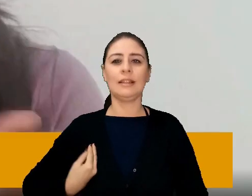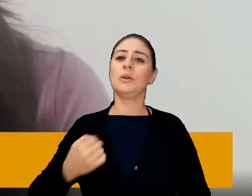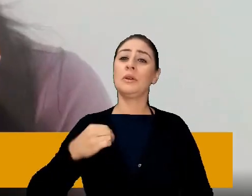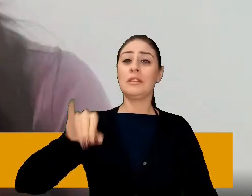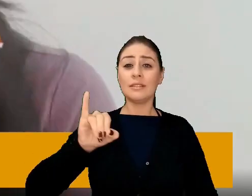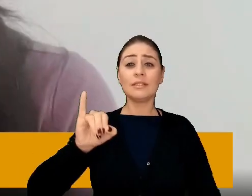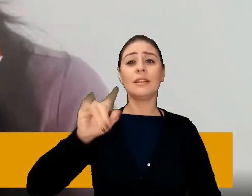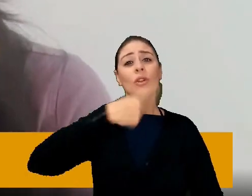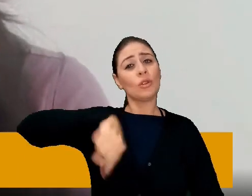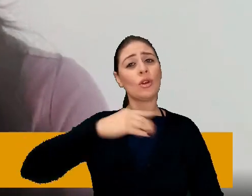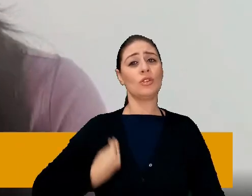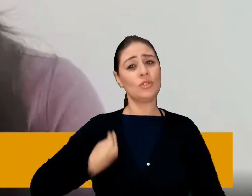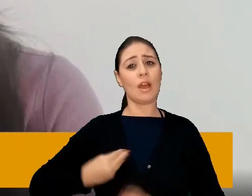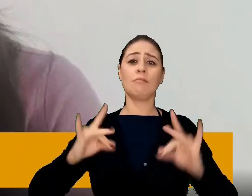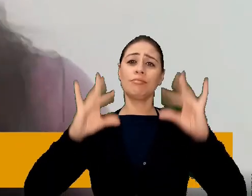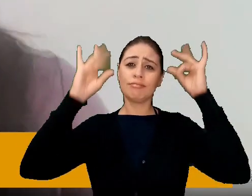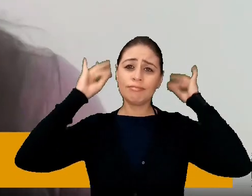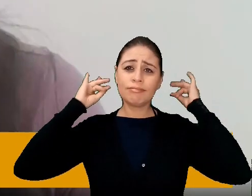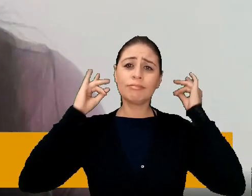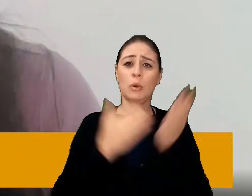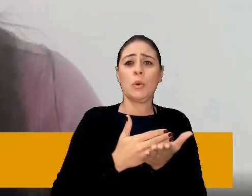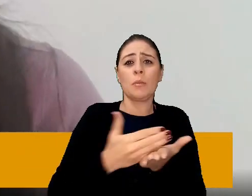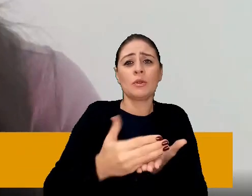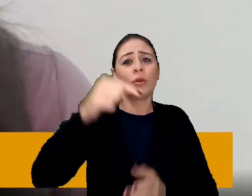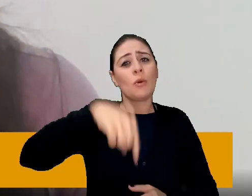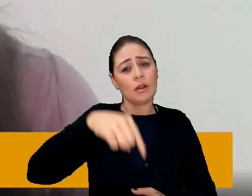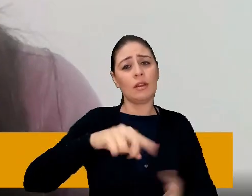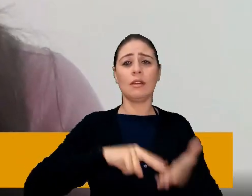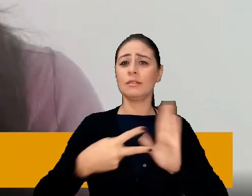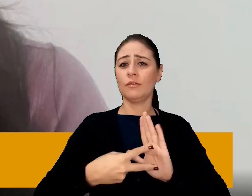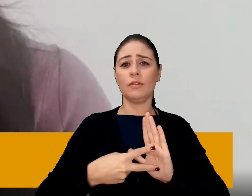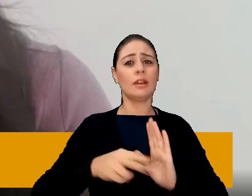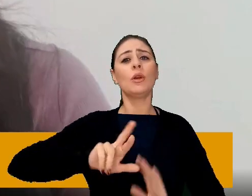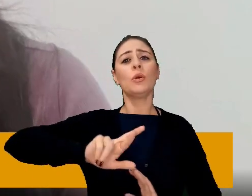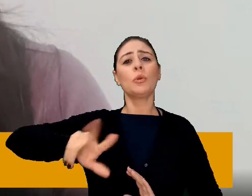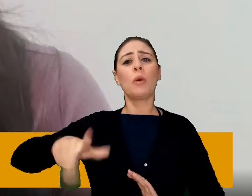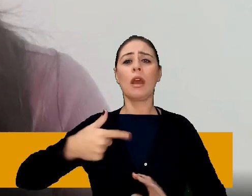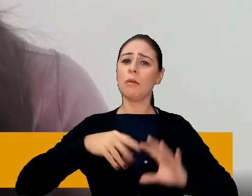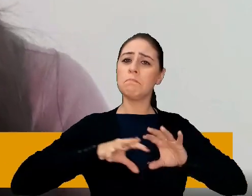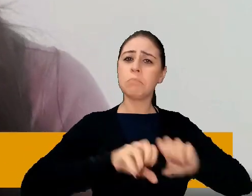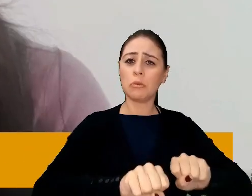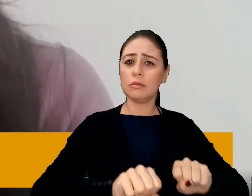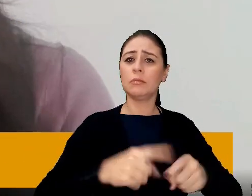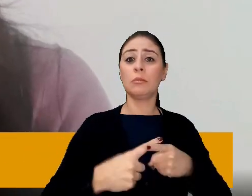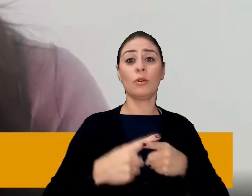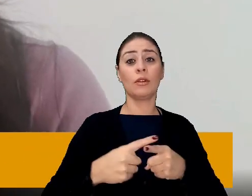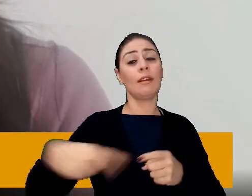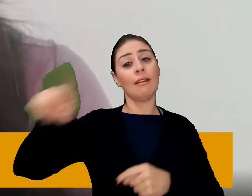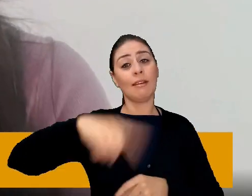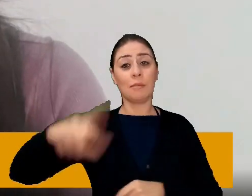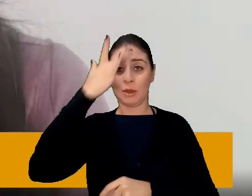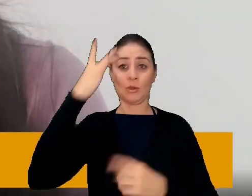esse território que a gente está ocupando já é nosso. Então, a gente só está fazendo uma retomada de território. explicar